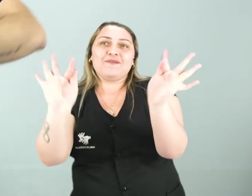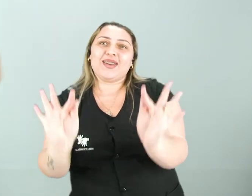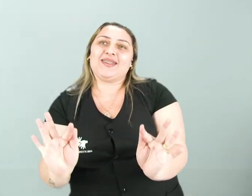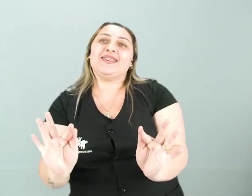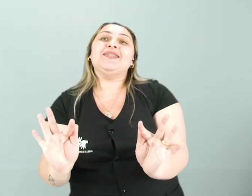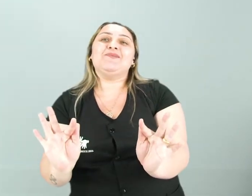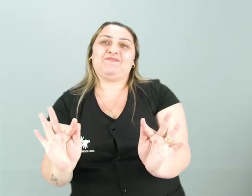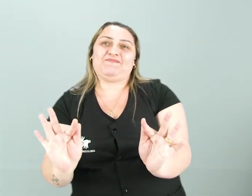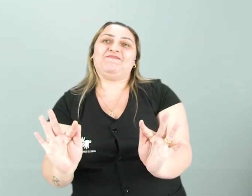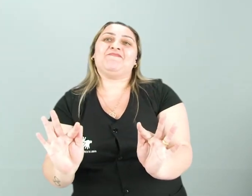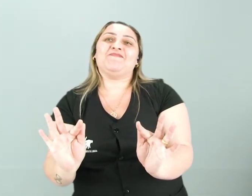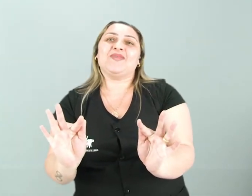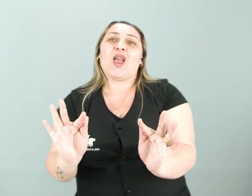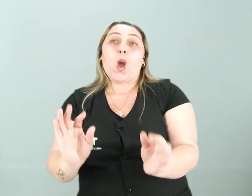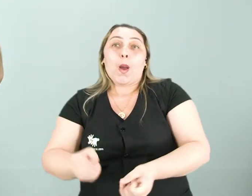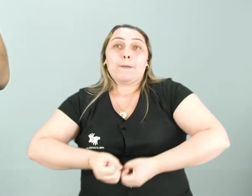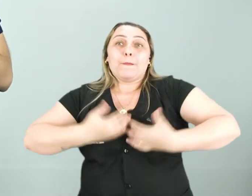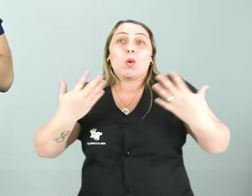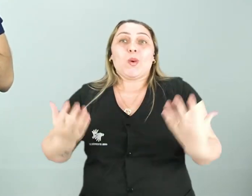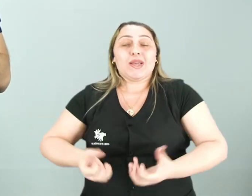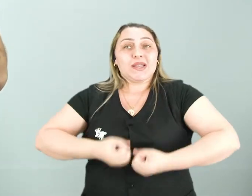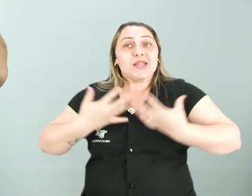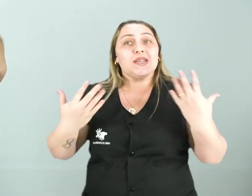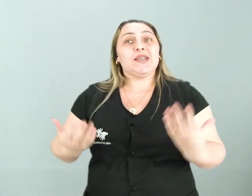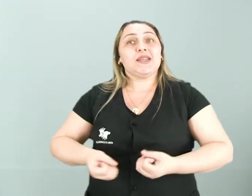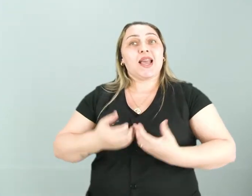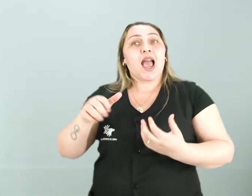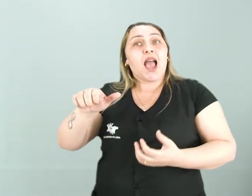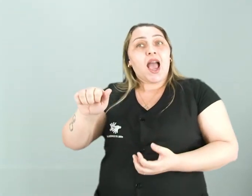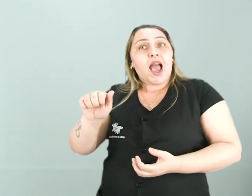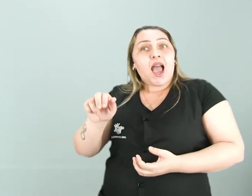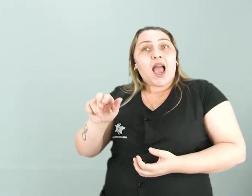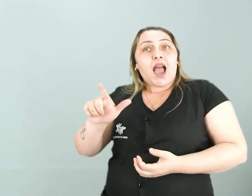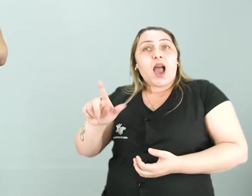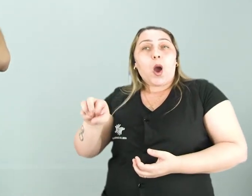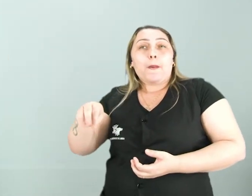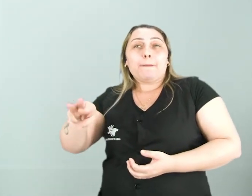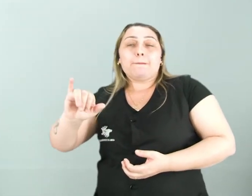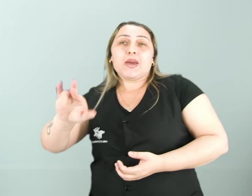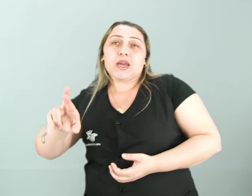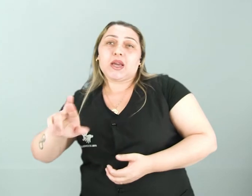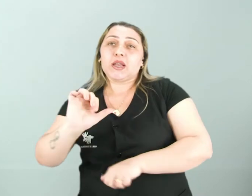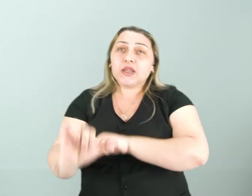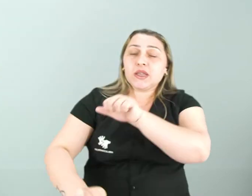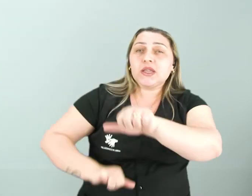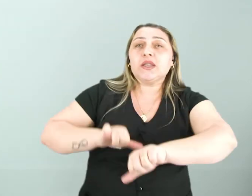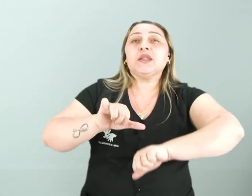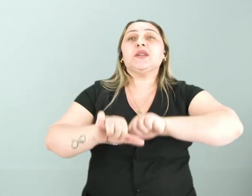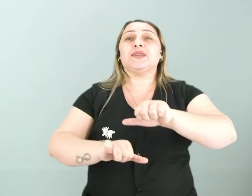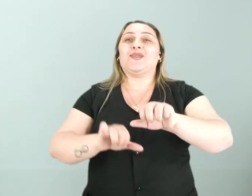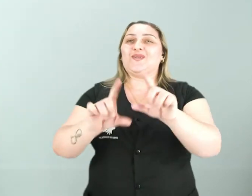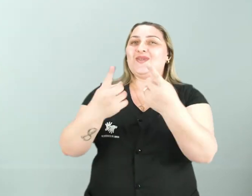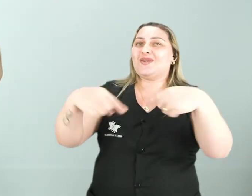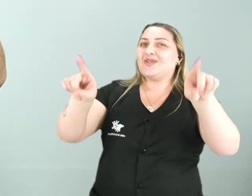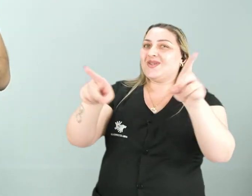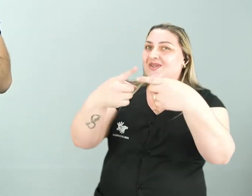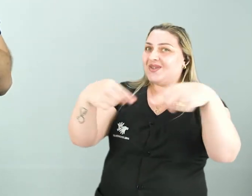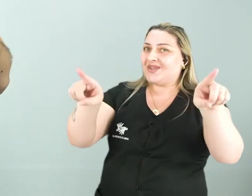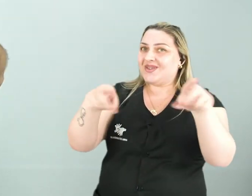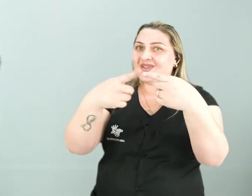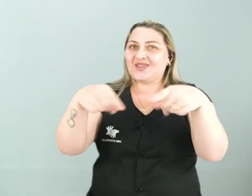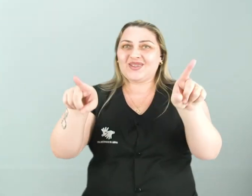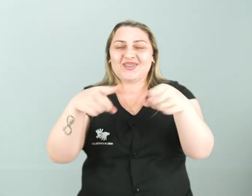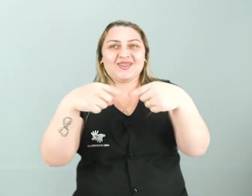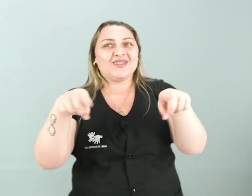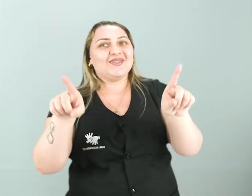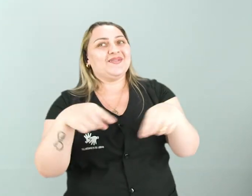feliz. Então essa foi uma poesia de Almir Neto, que ele transformou numa música. E se você vê o ritmo da